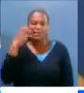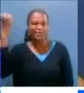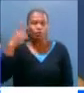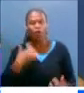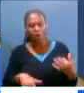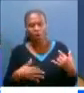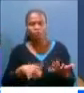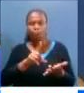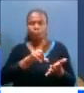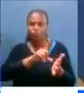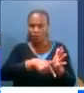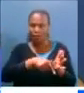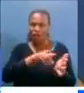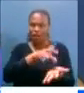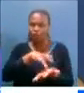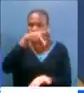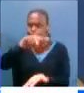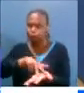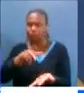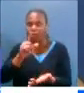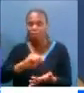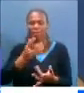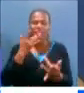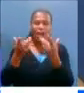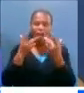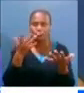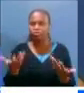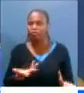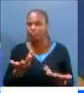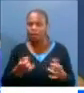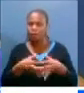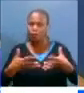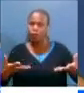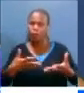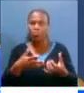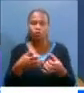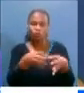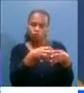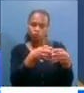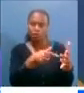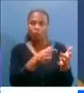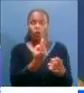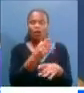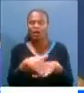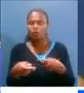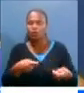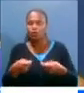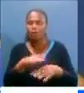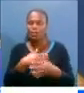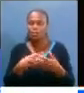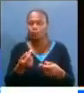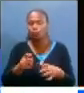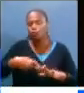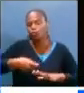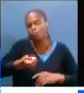de livros, edições de peças de teatro. Alargamos basicamente o leque devido à gestão que estamos a fazer dos poucos